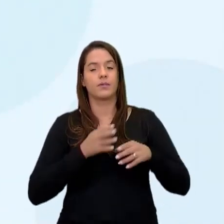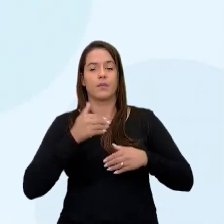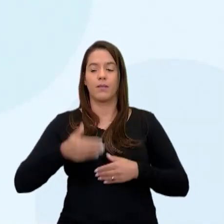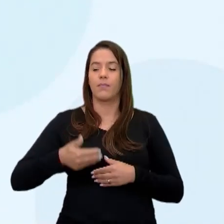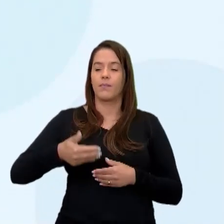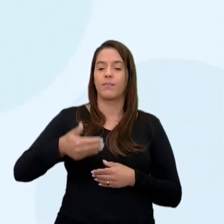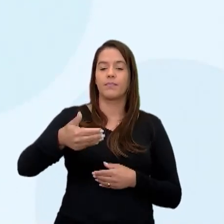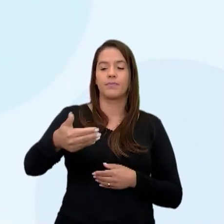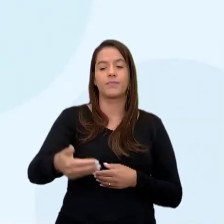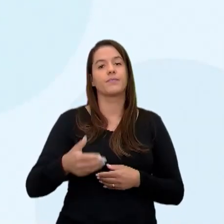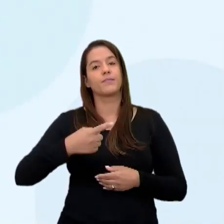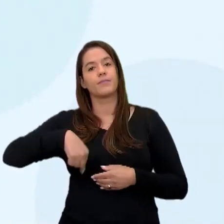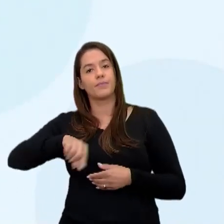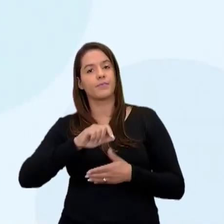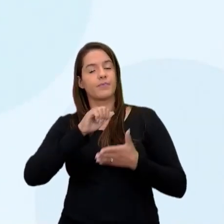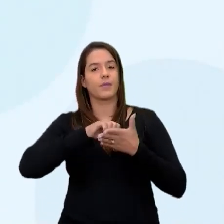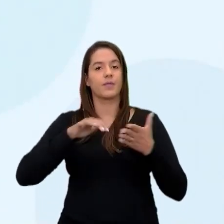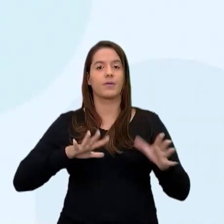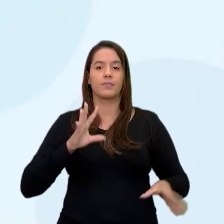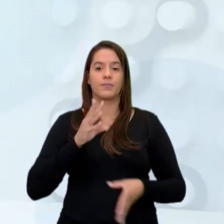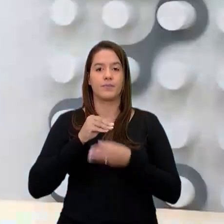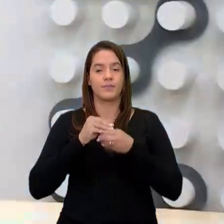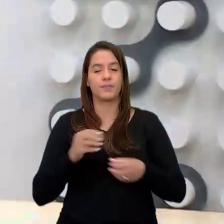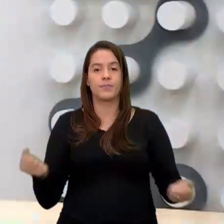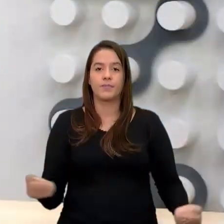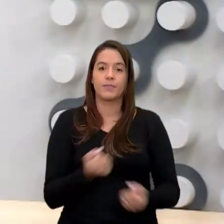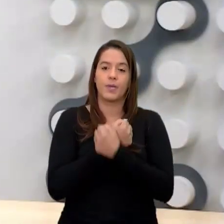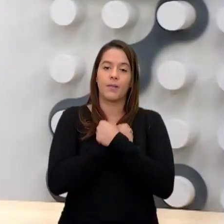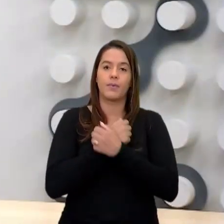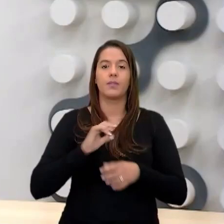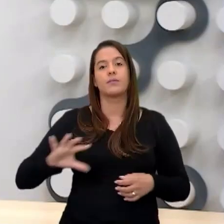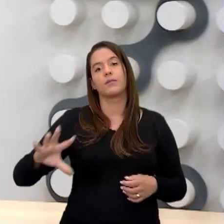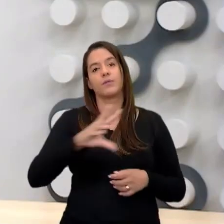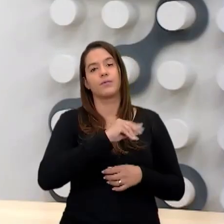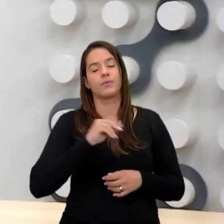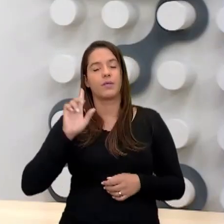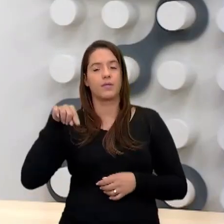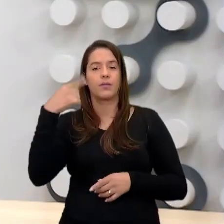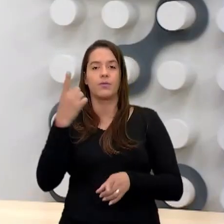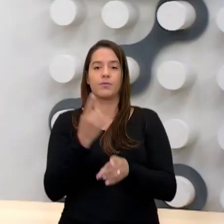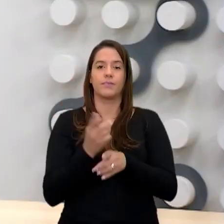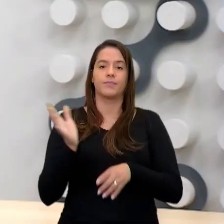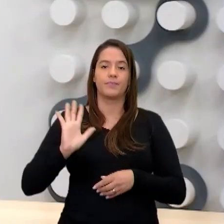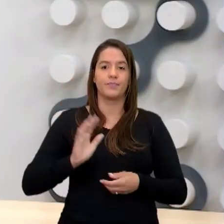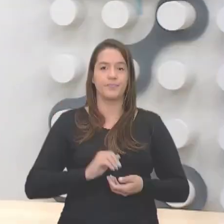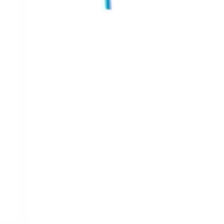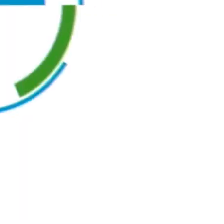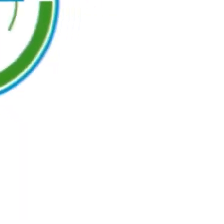sequência a esse componente. Um forte abraço a todos e até a próxima.